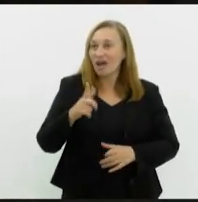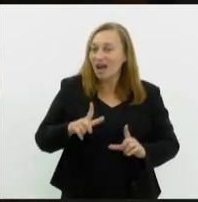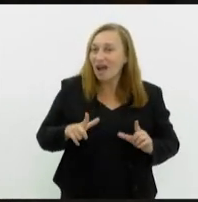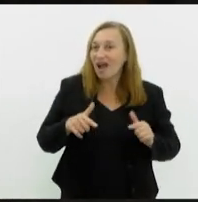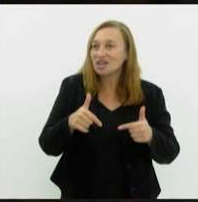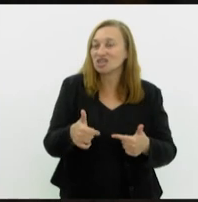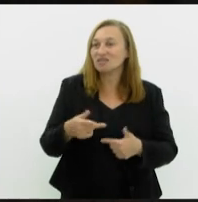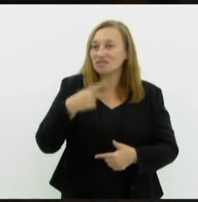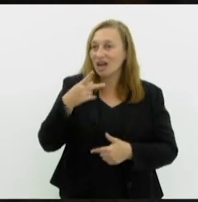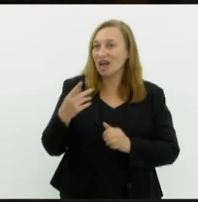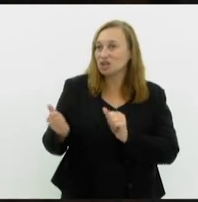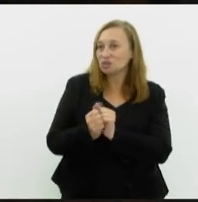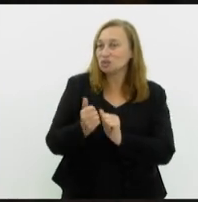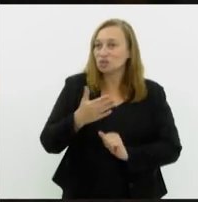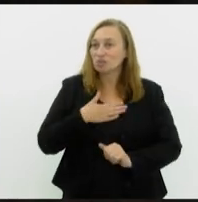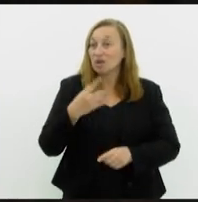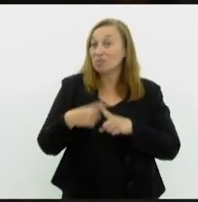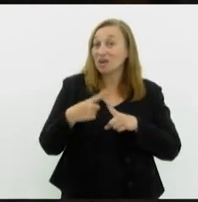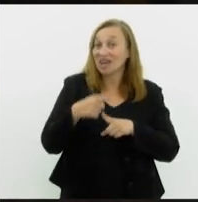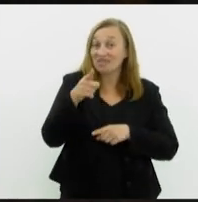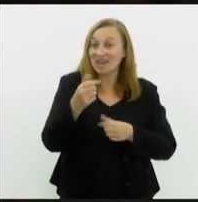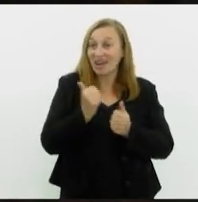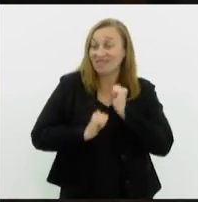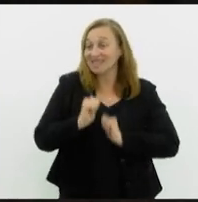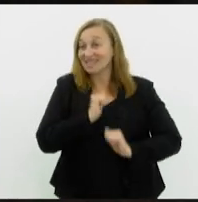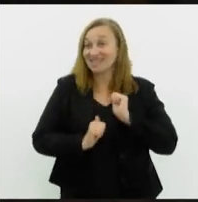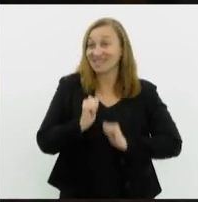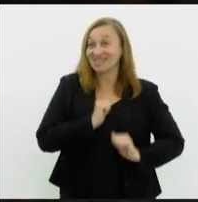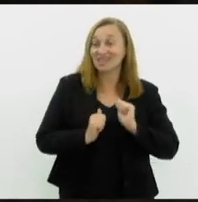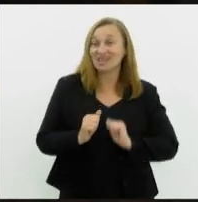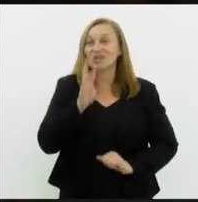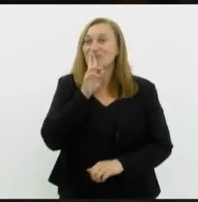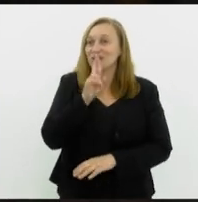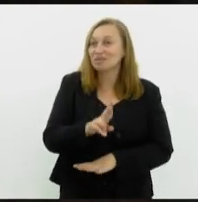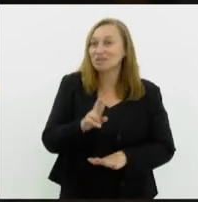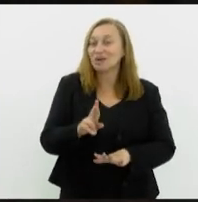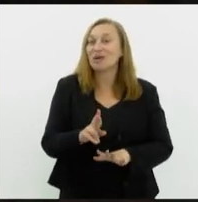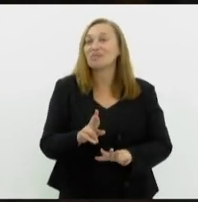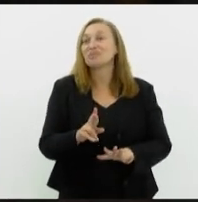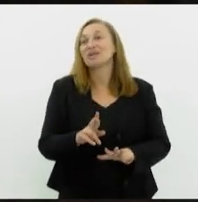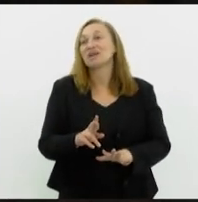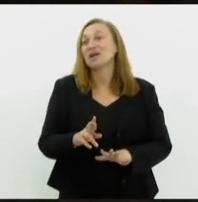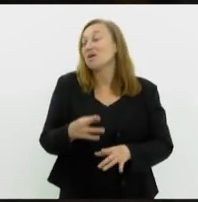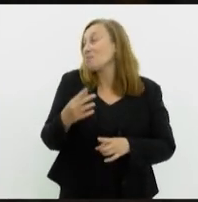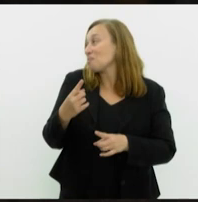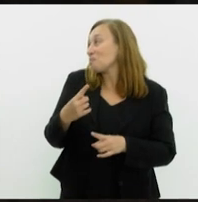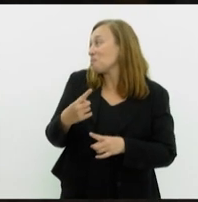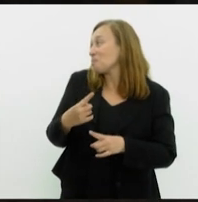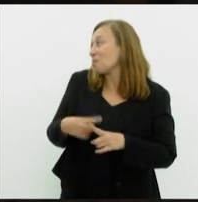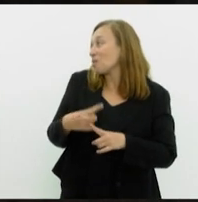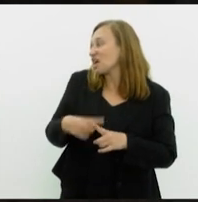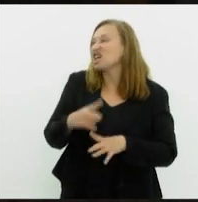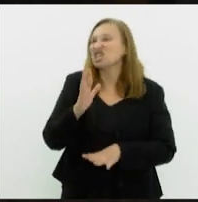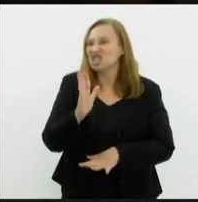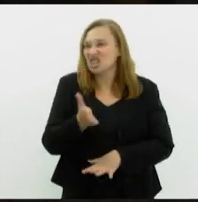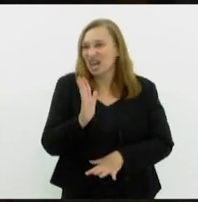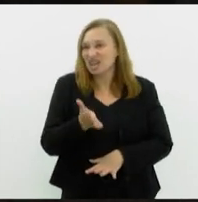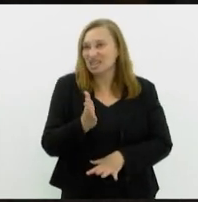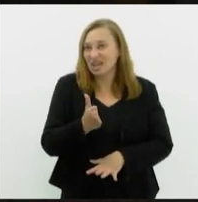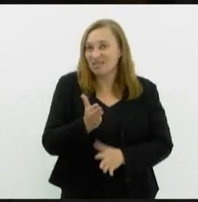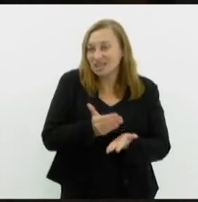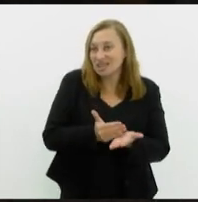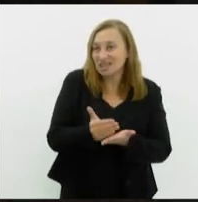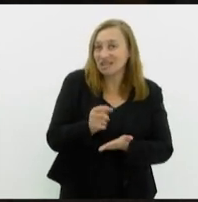comigo, porque ele ficava ansioso com a minha resposta. Talvez porque já estavam cobiçando